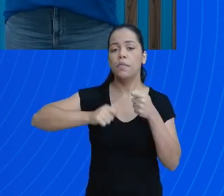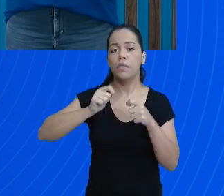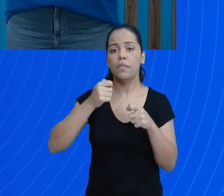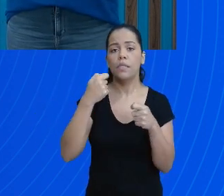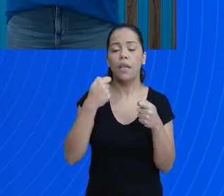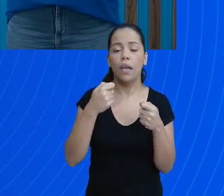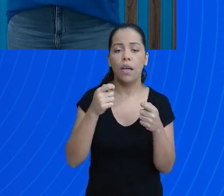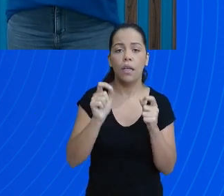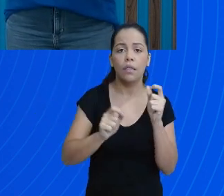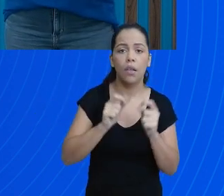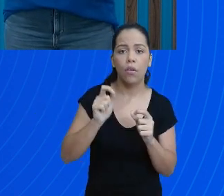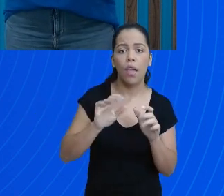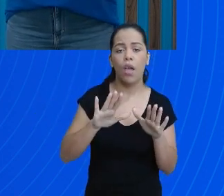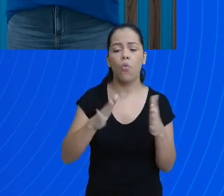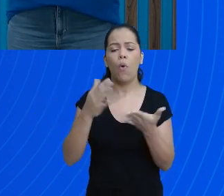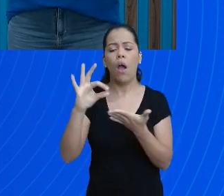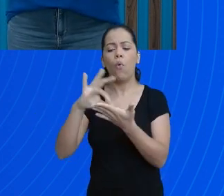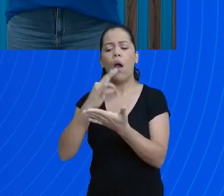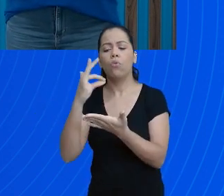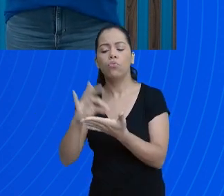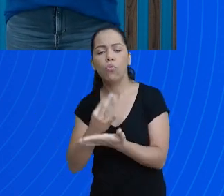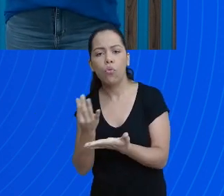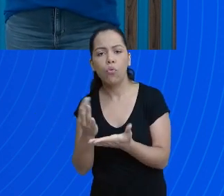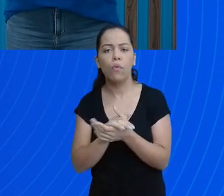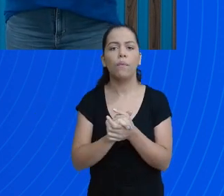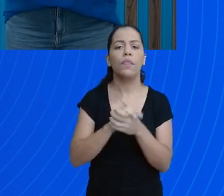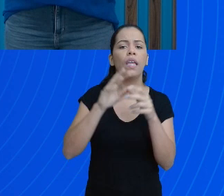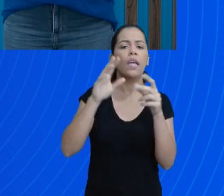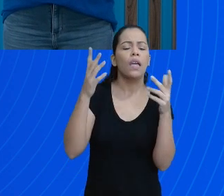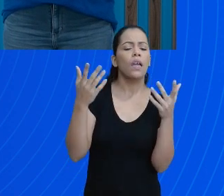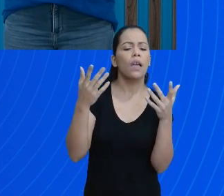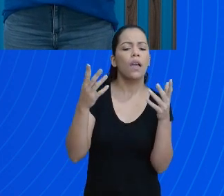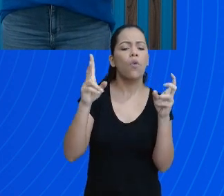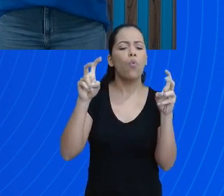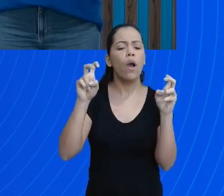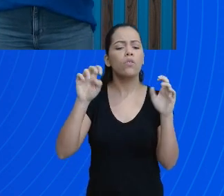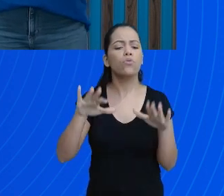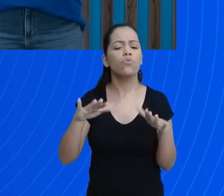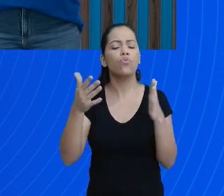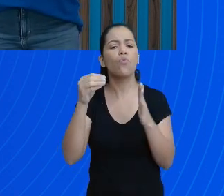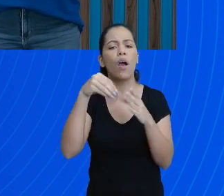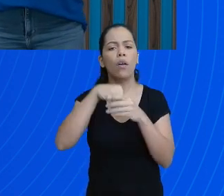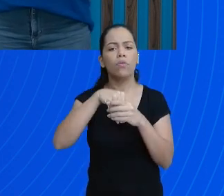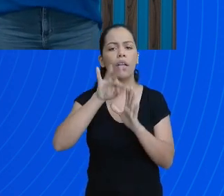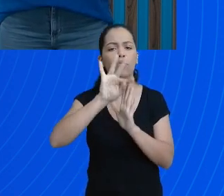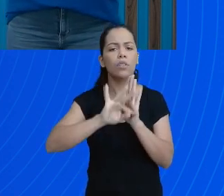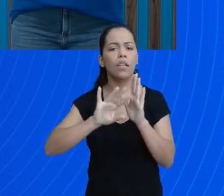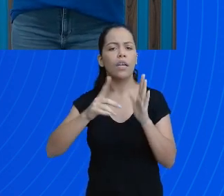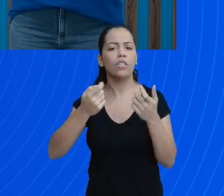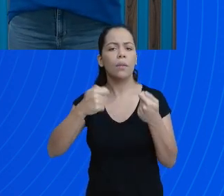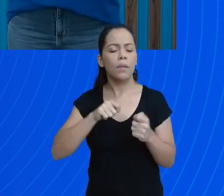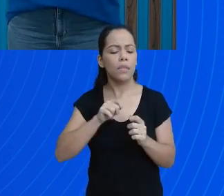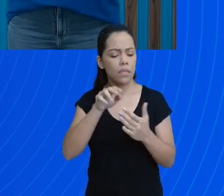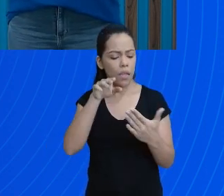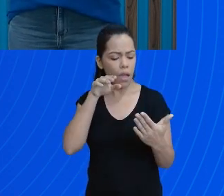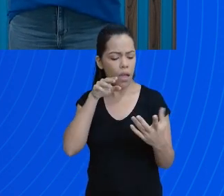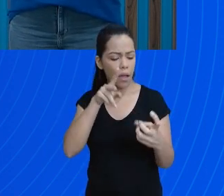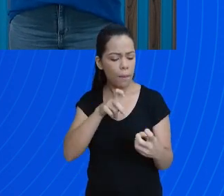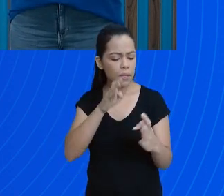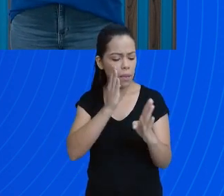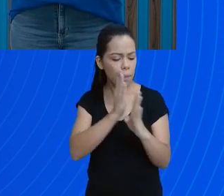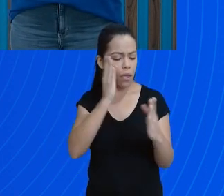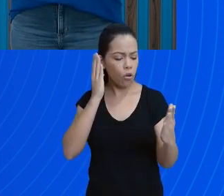autor do texto, sobre o que o texto fala, porque a gente precisa localizar o nosso leitor na